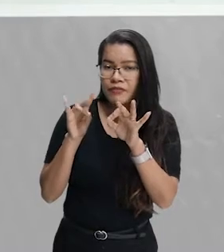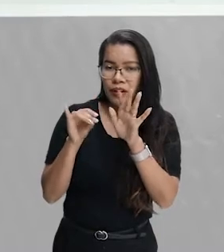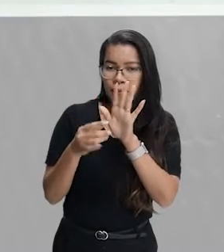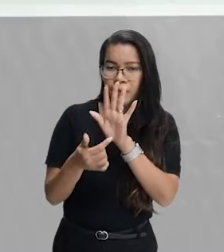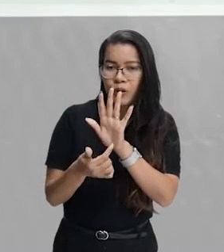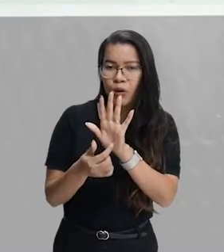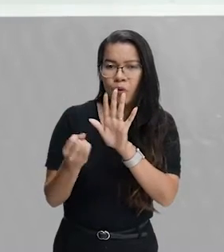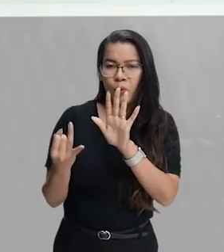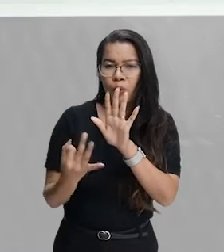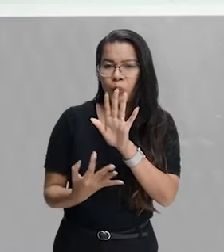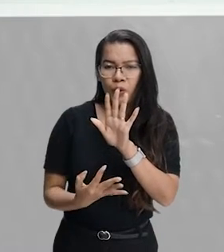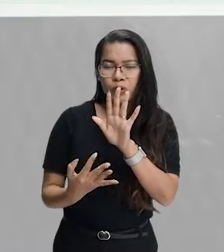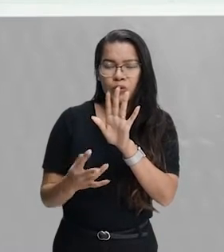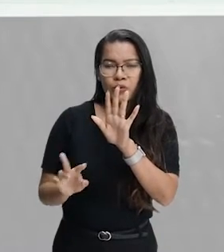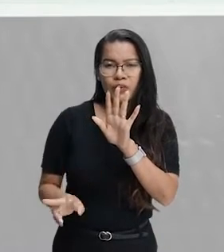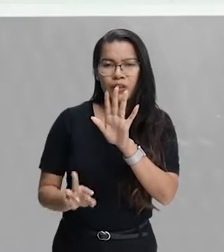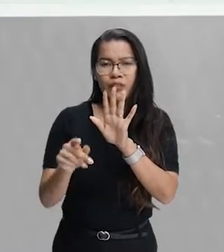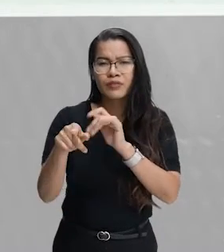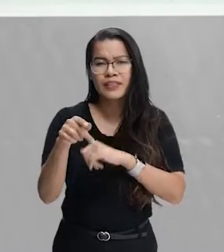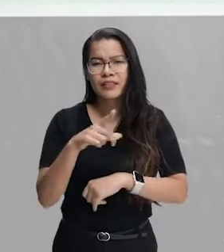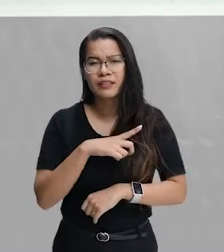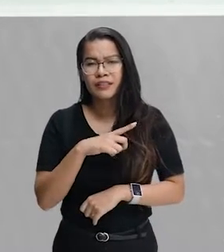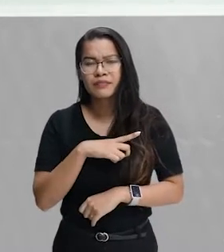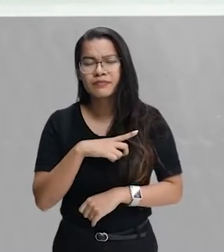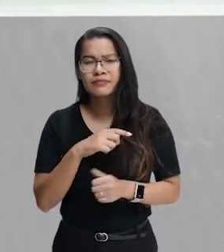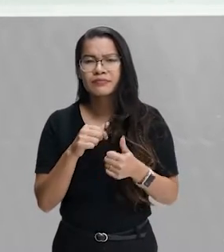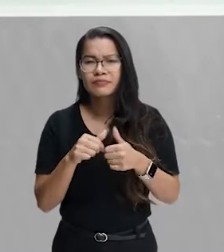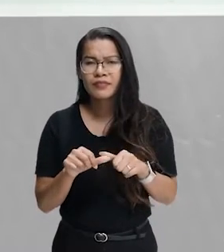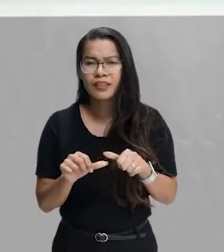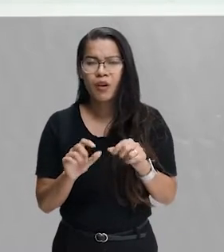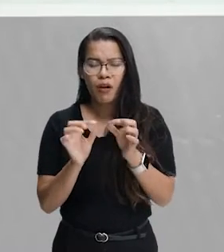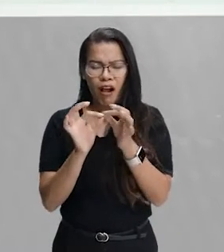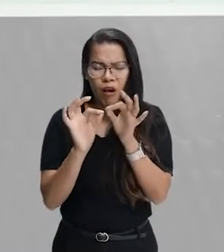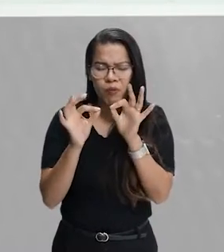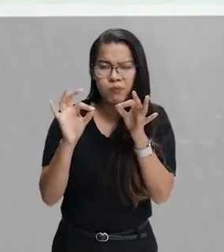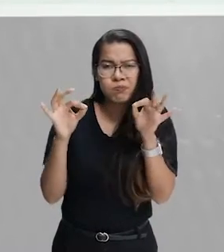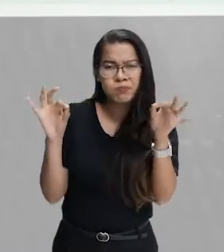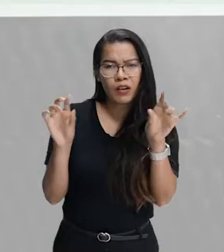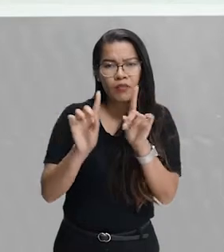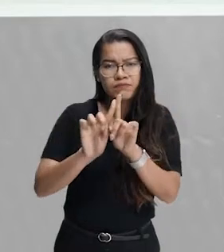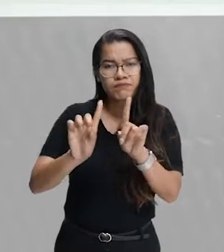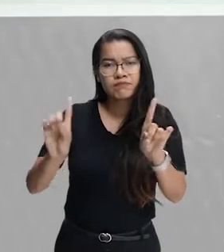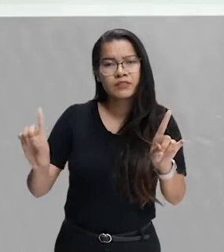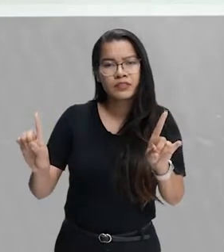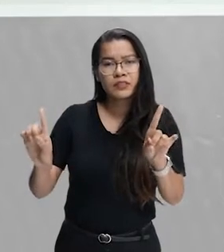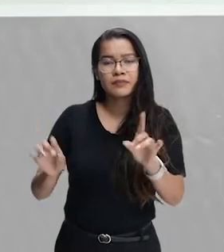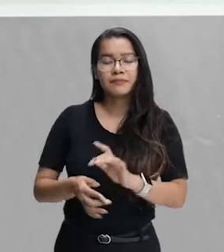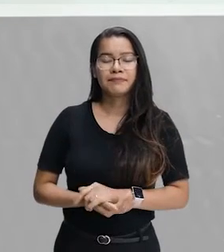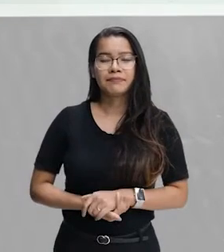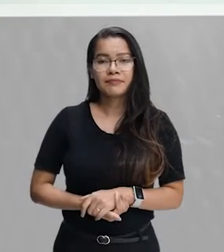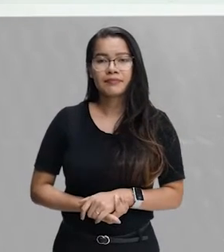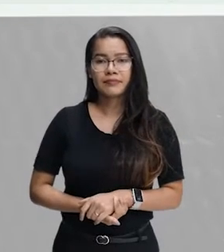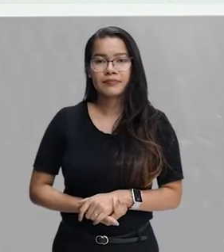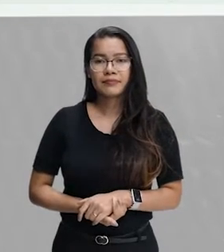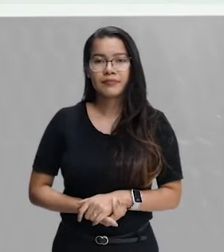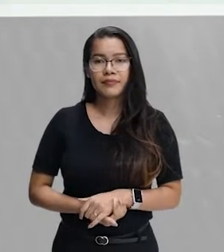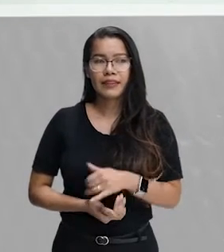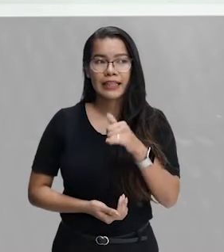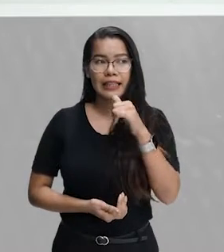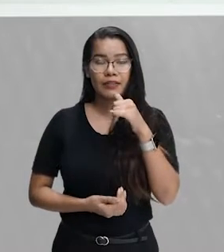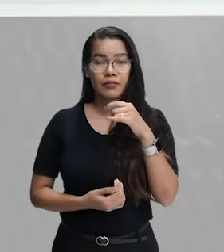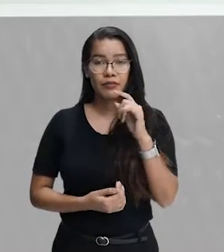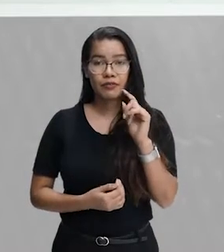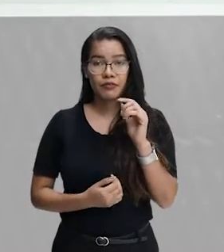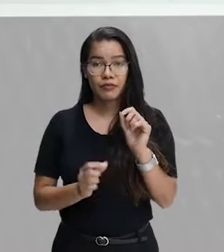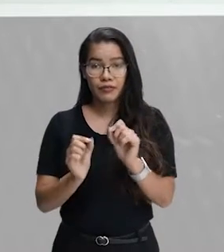quanto esses valores que você tem estão afastados, estão longe uns dos outros. Vou colocar aqui um